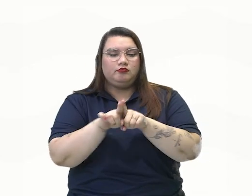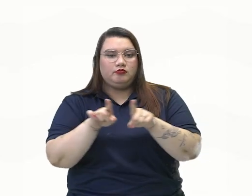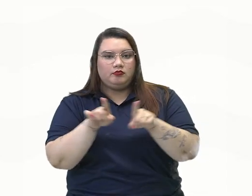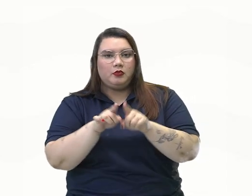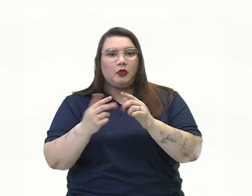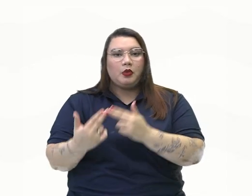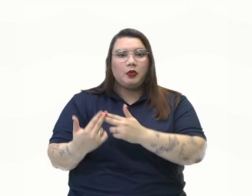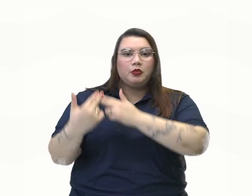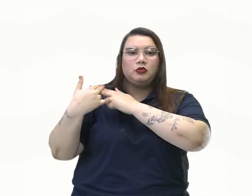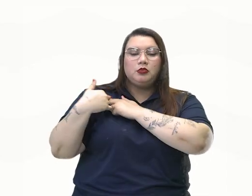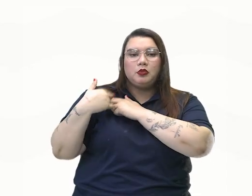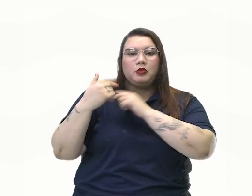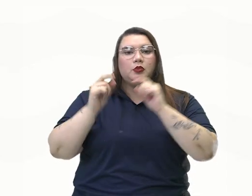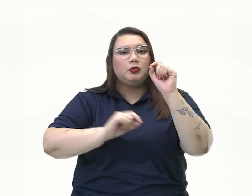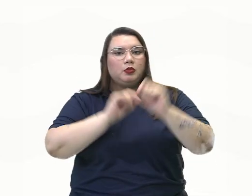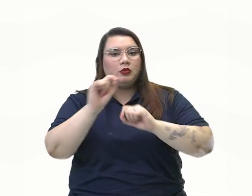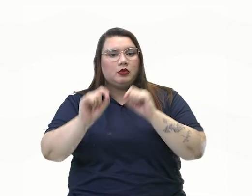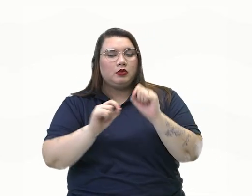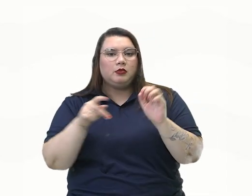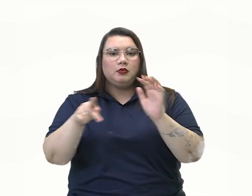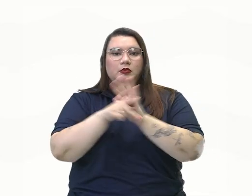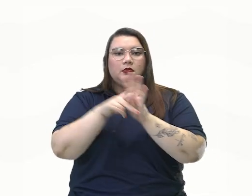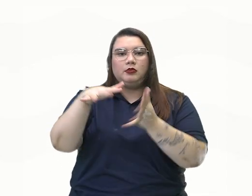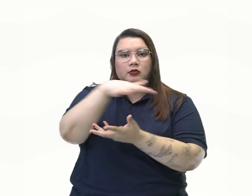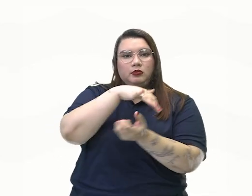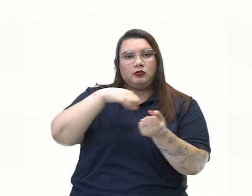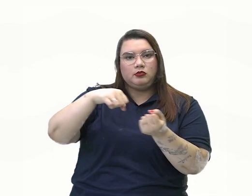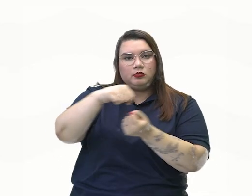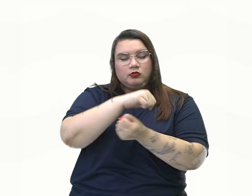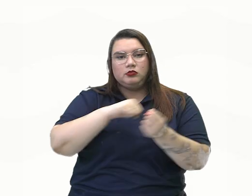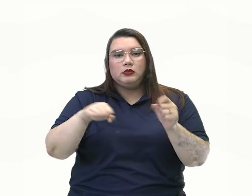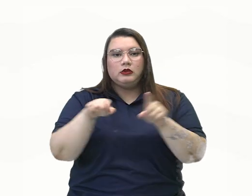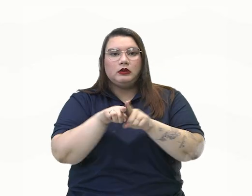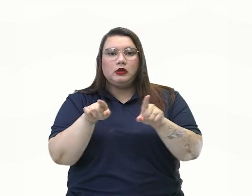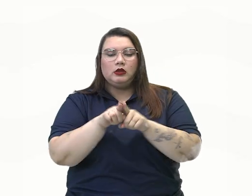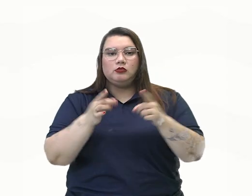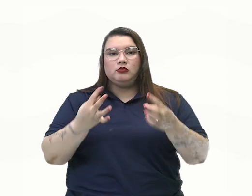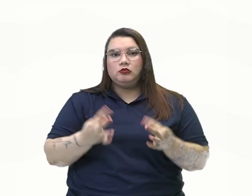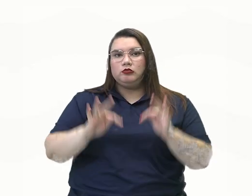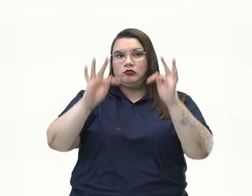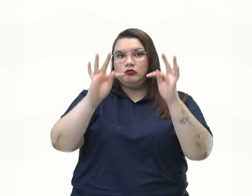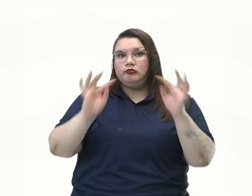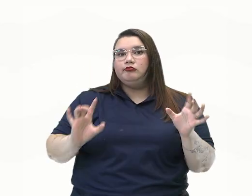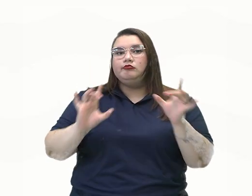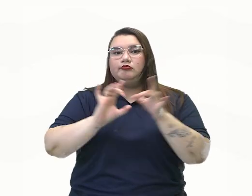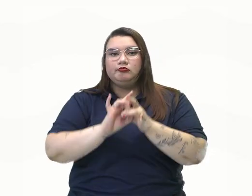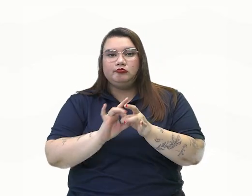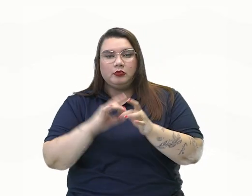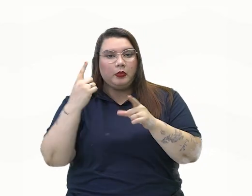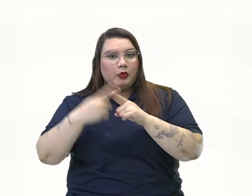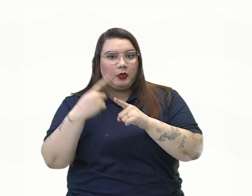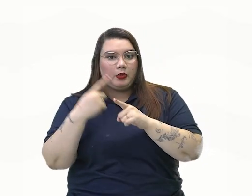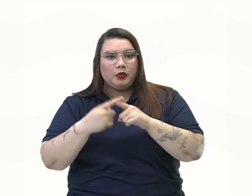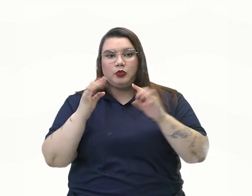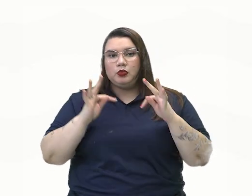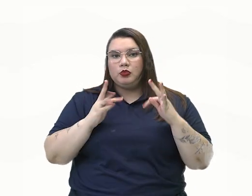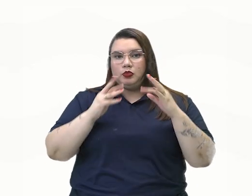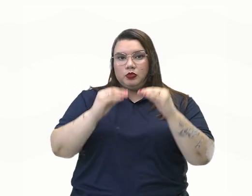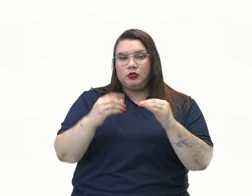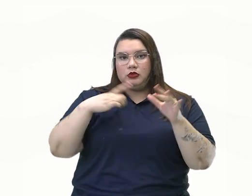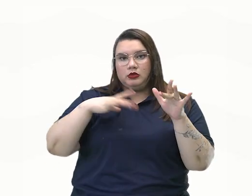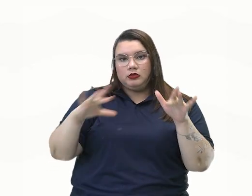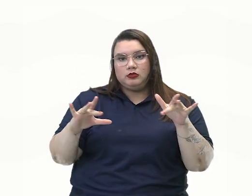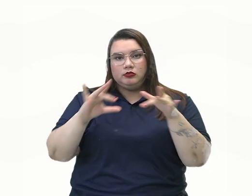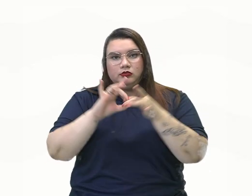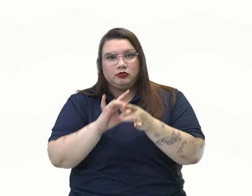também é responsável pela sustentabilidade, pela tecnologia envolver aí. Por quê? Porque tudo que